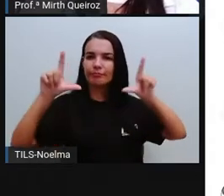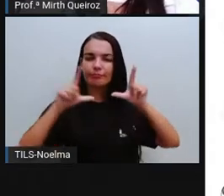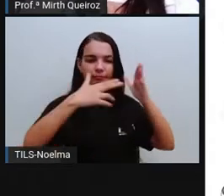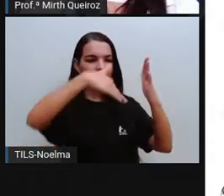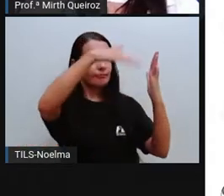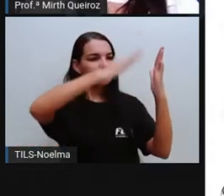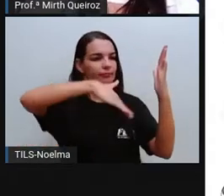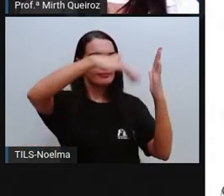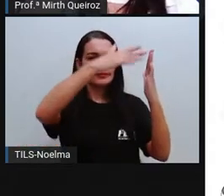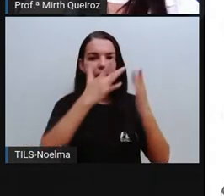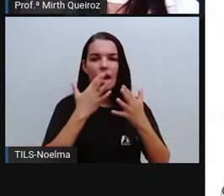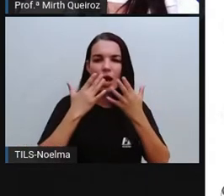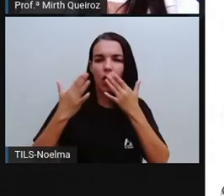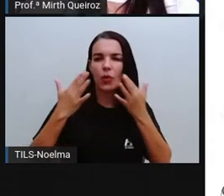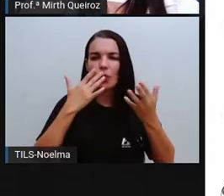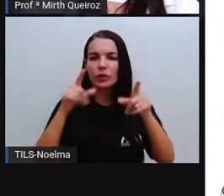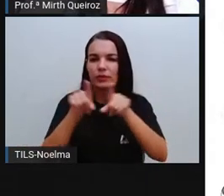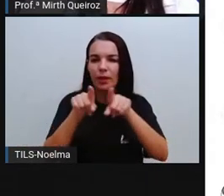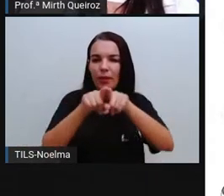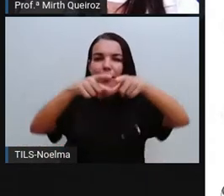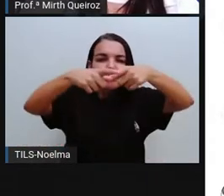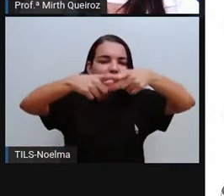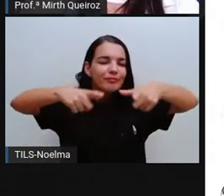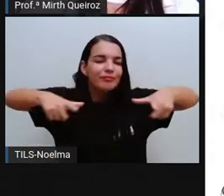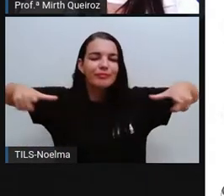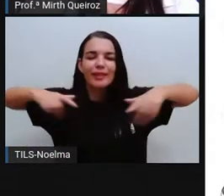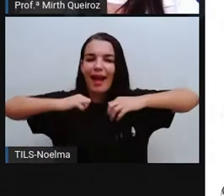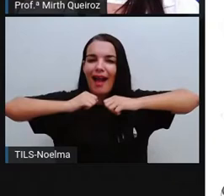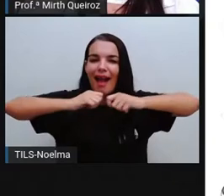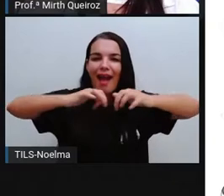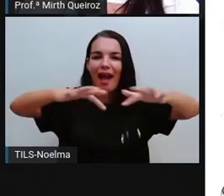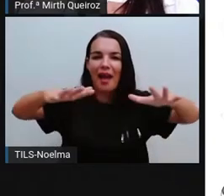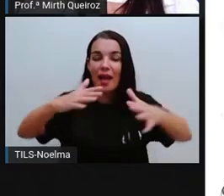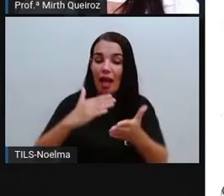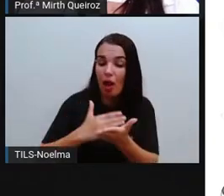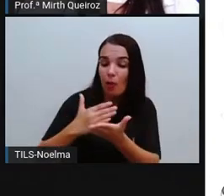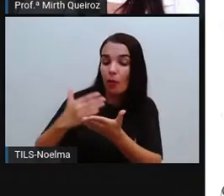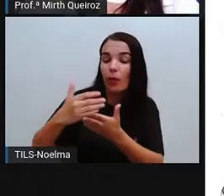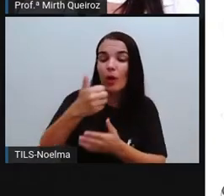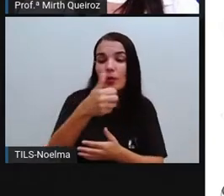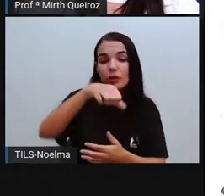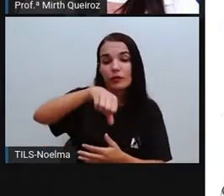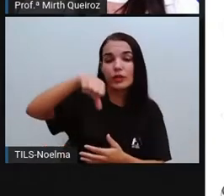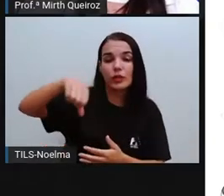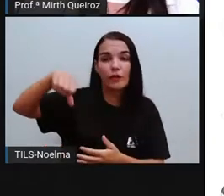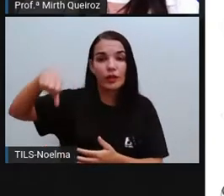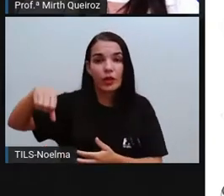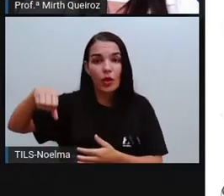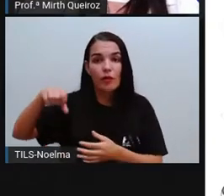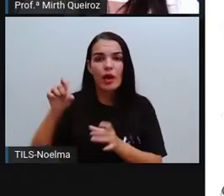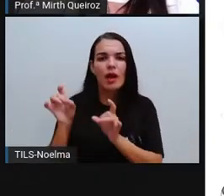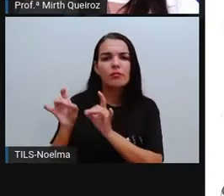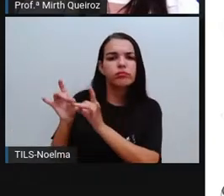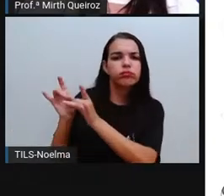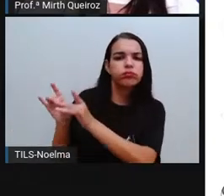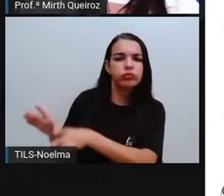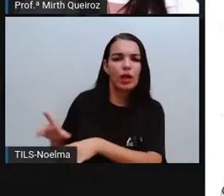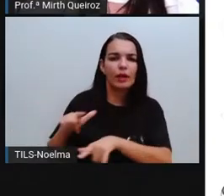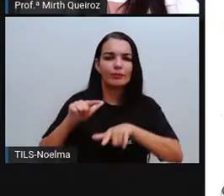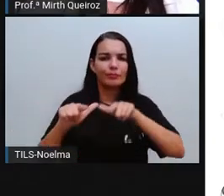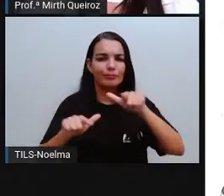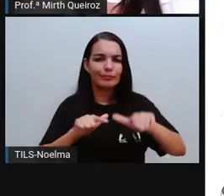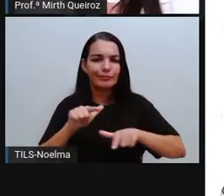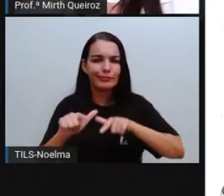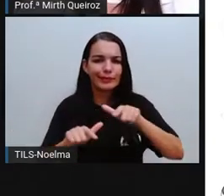cores e suas dimensões. A partir de 1999, praticamente ela vai abandonar este trabalho,